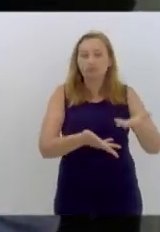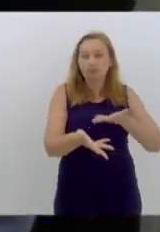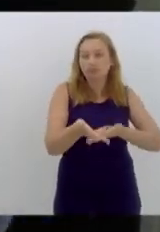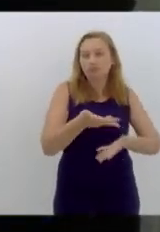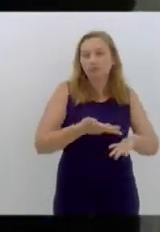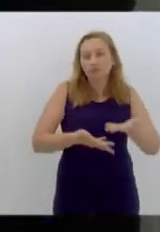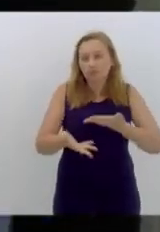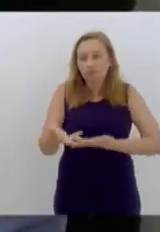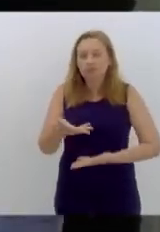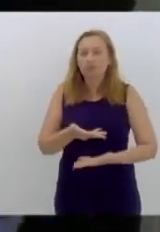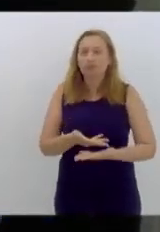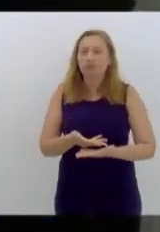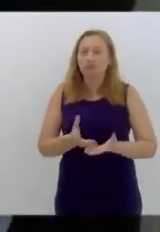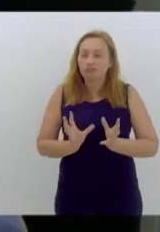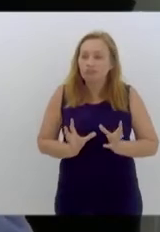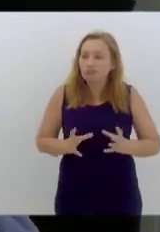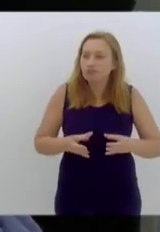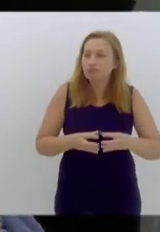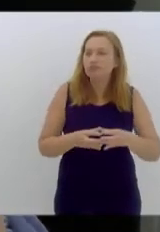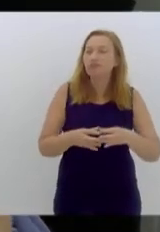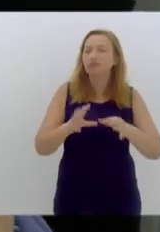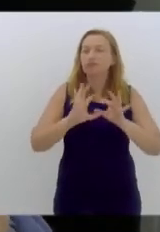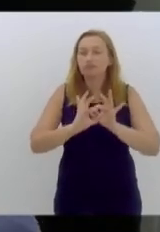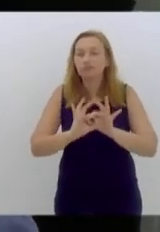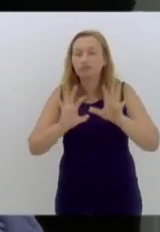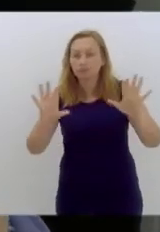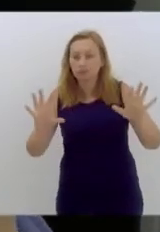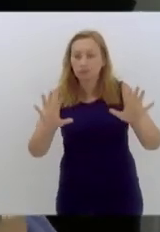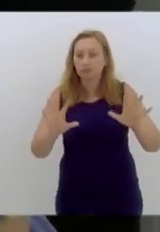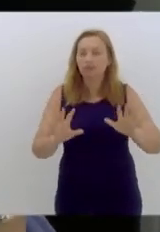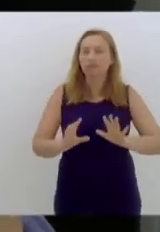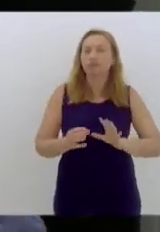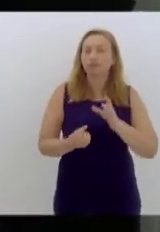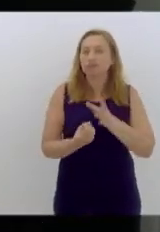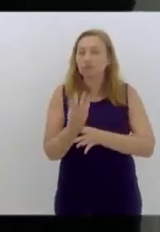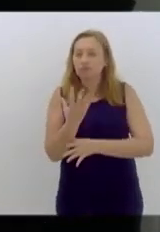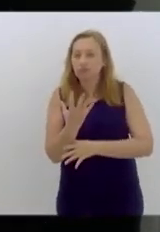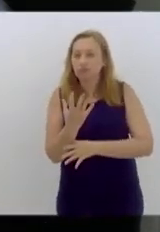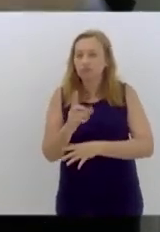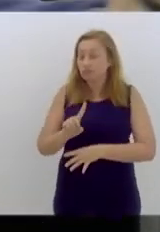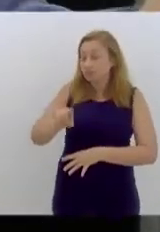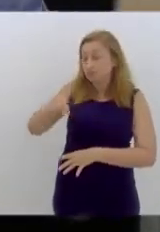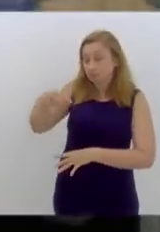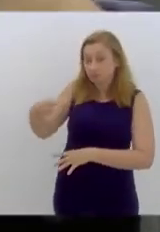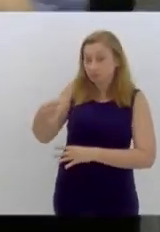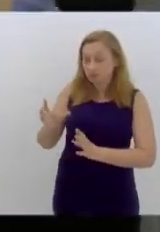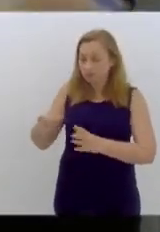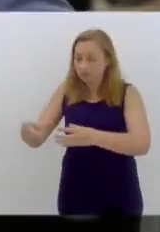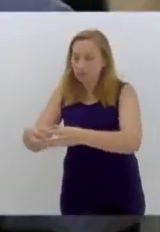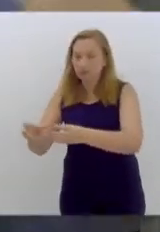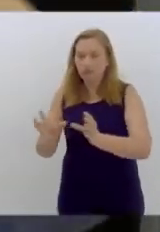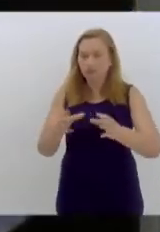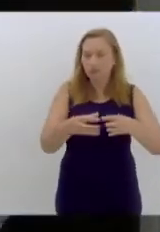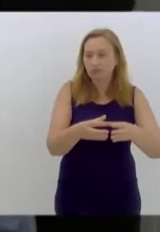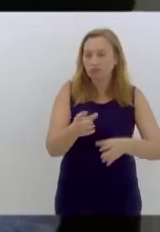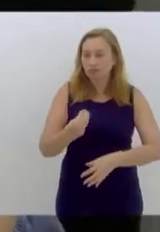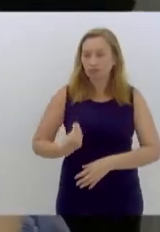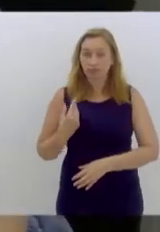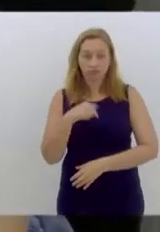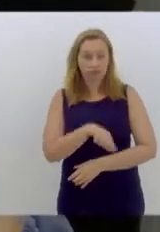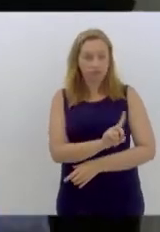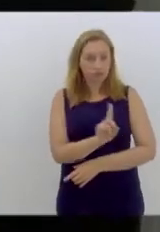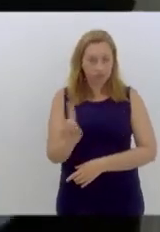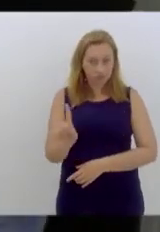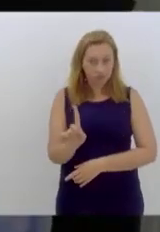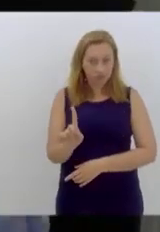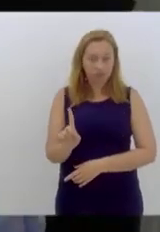participativo, com um coletivo democrático, para construir com outros coletivos que nem estão aqui, não